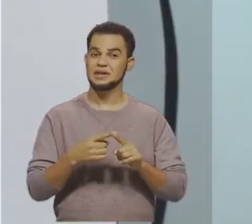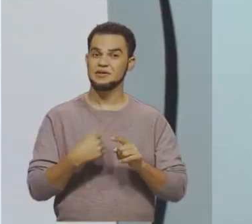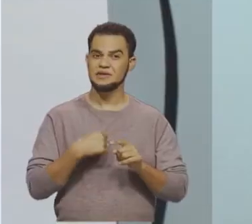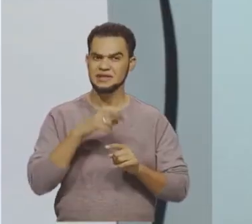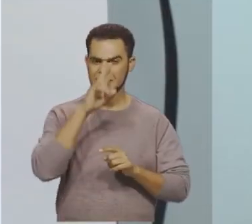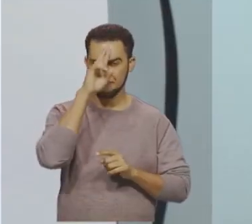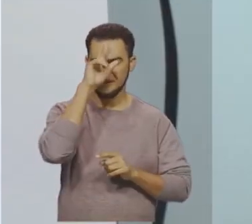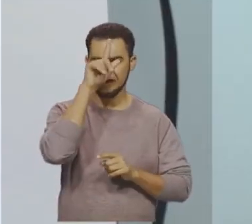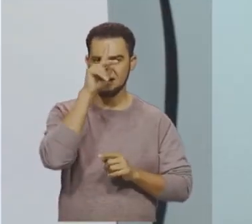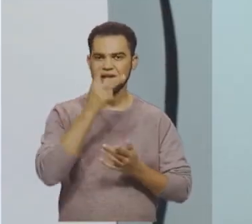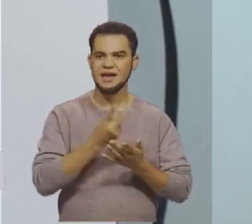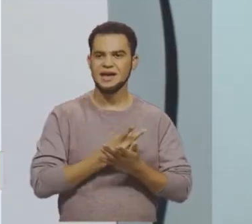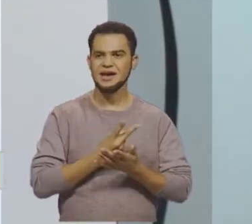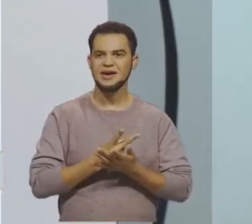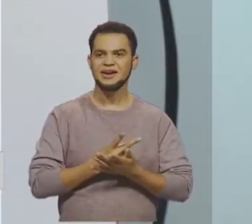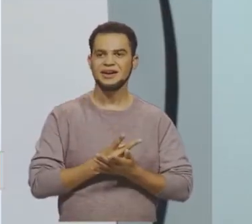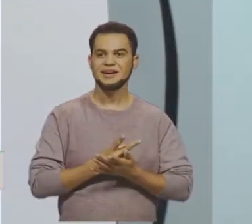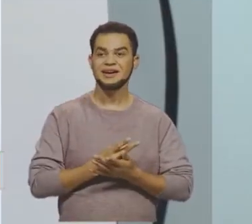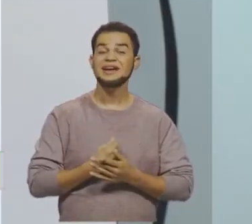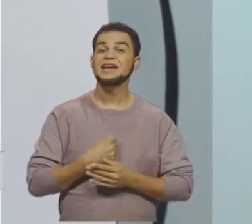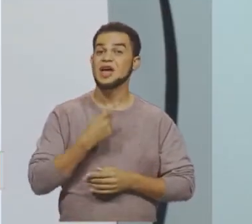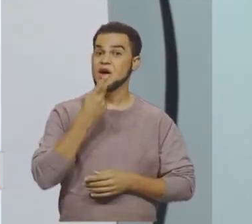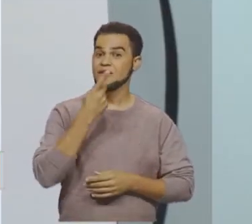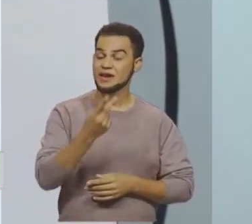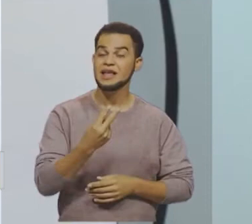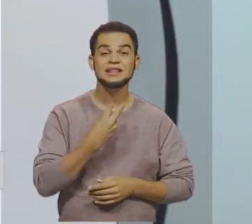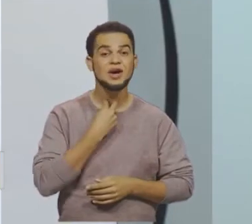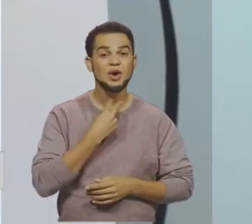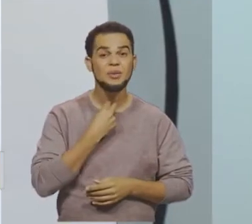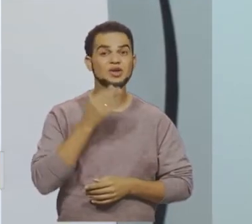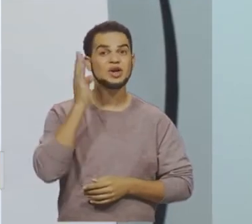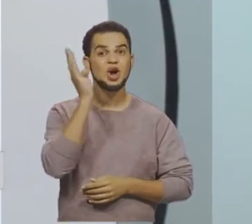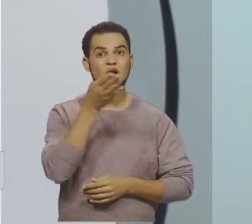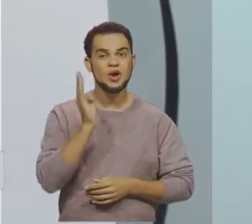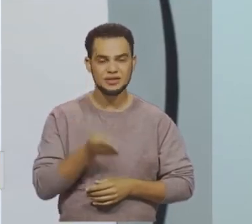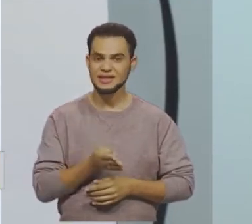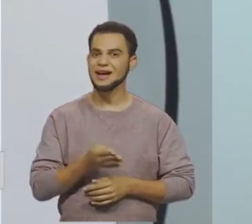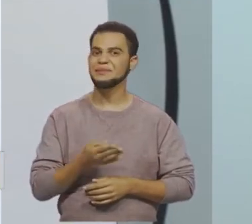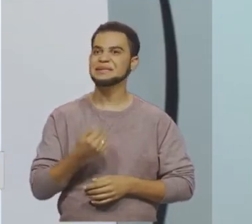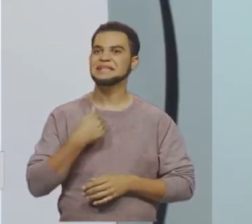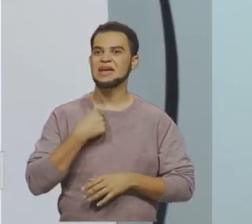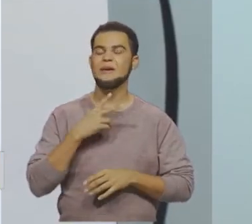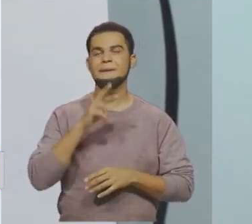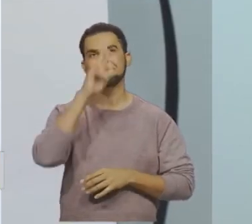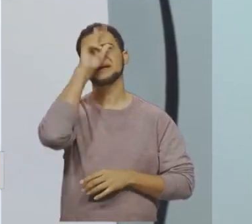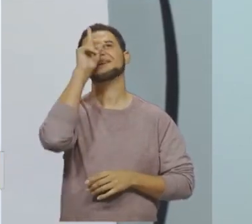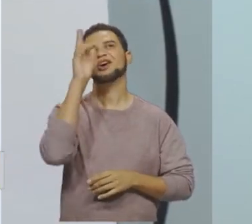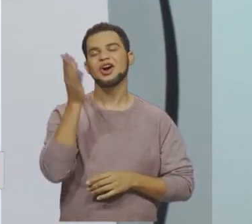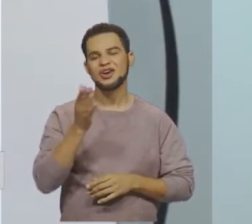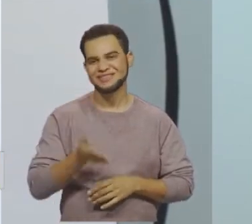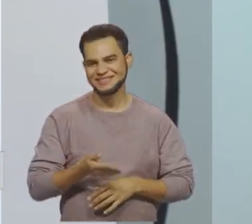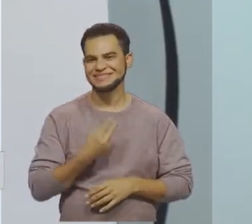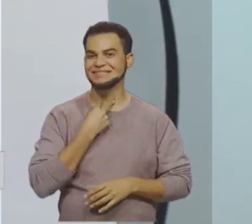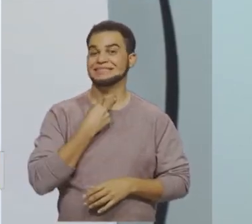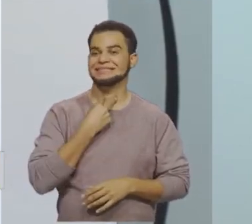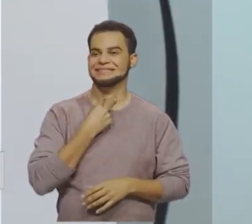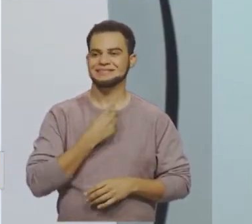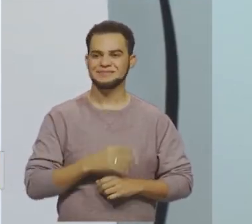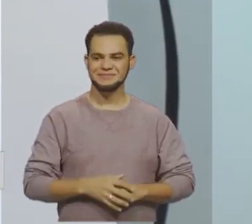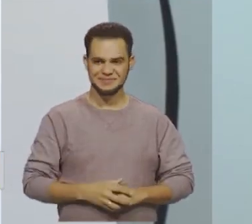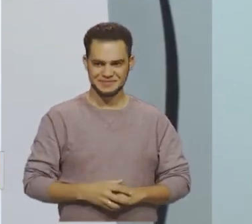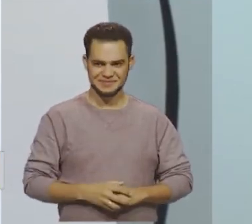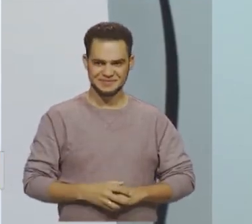lembram que eu falei assim? Não sai cortando tudo. Eu cortei tudo. Então, vamos lá fazer. Tinham 5 estudantes,